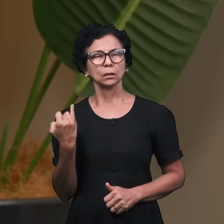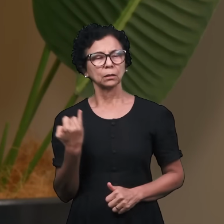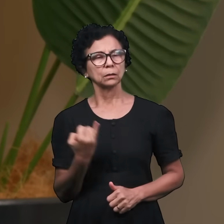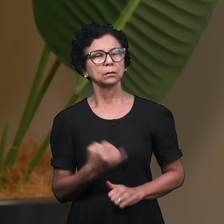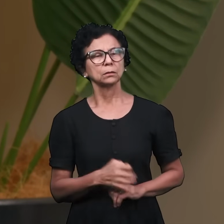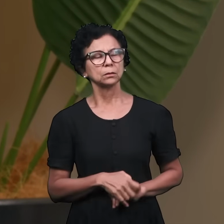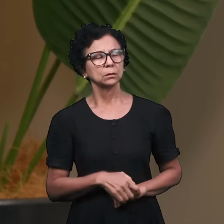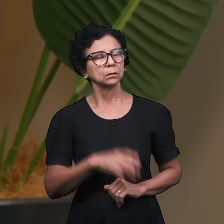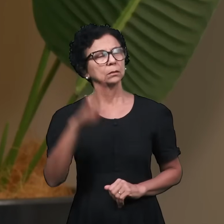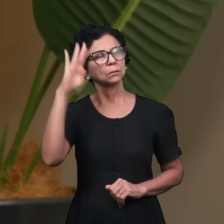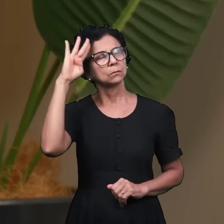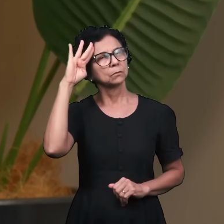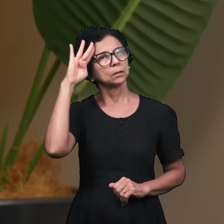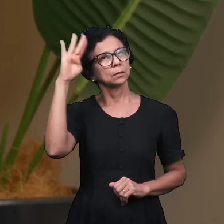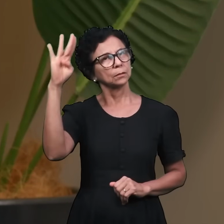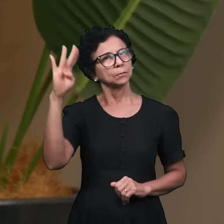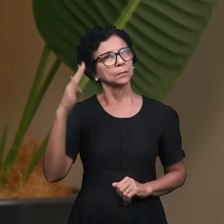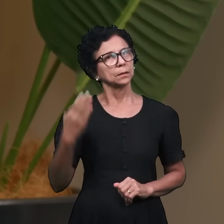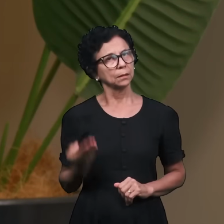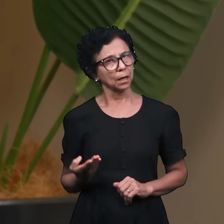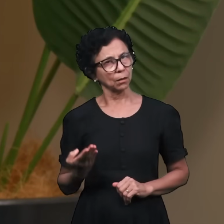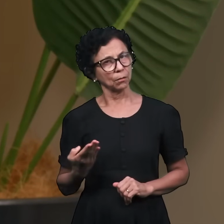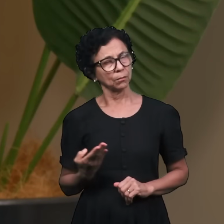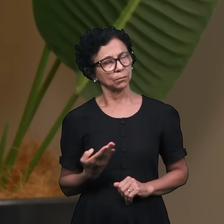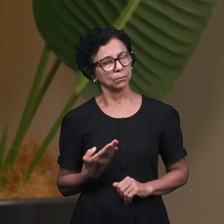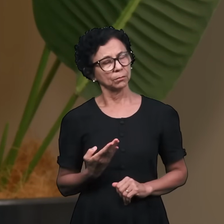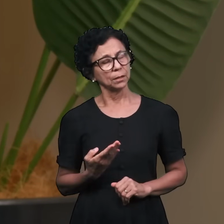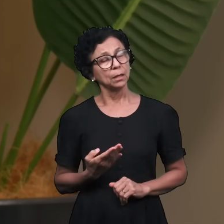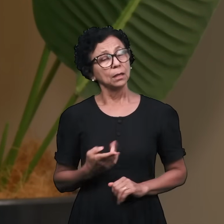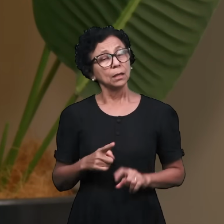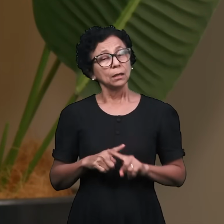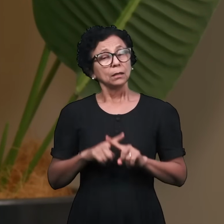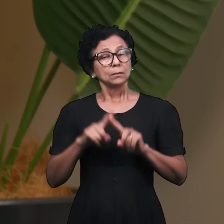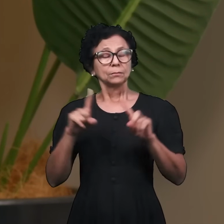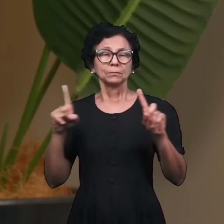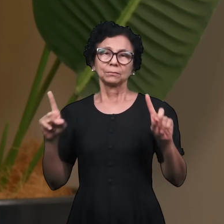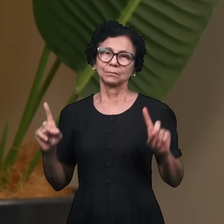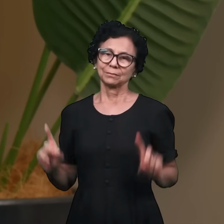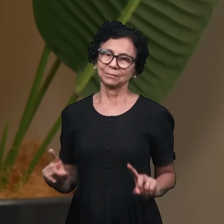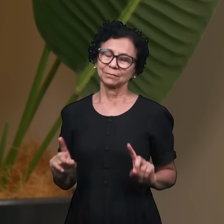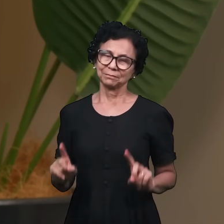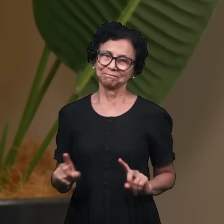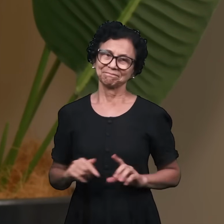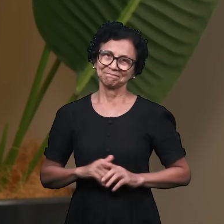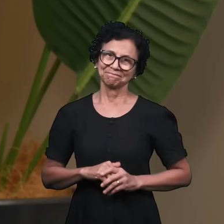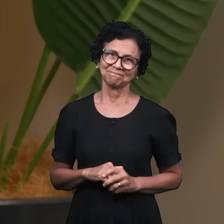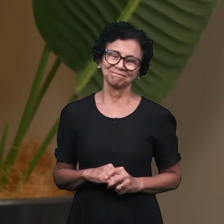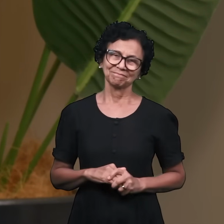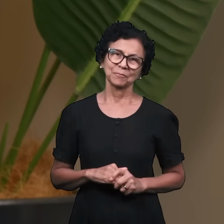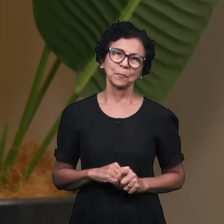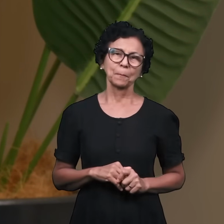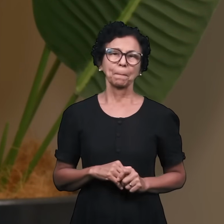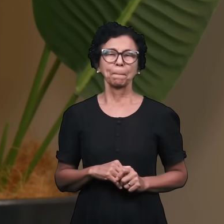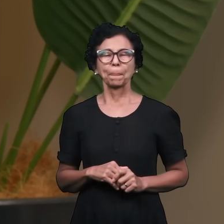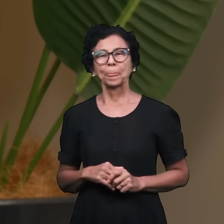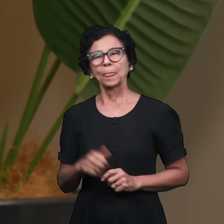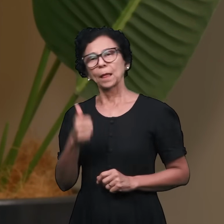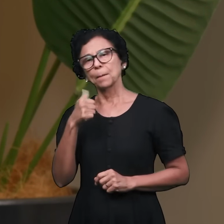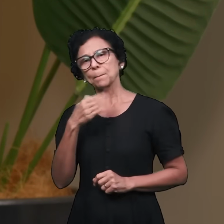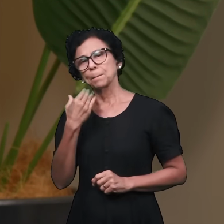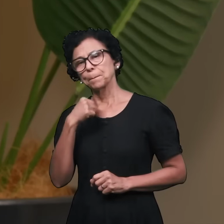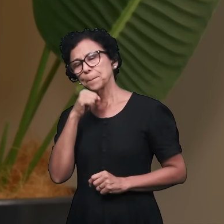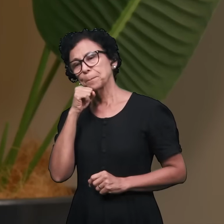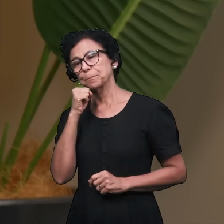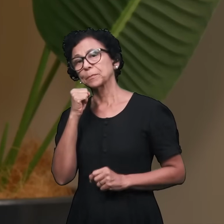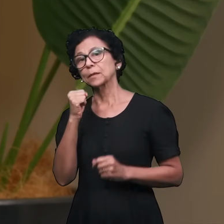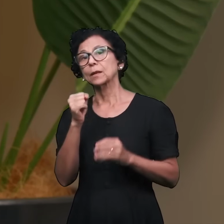fator fundamental para você se viver bem. Mas outra coisa é que os conselhos do pai e da